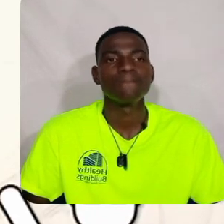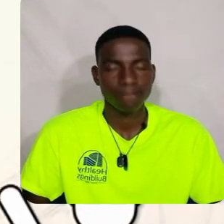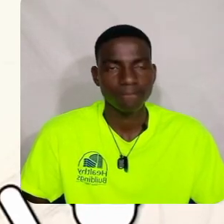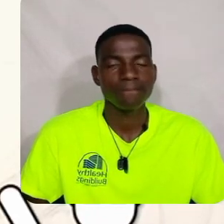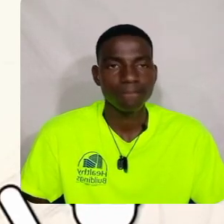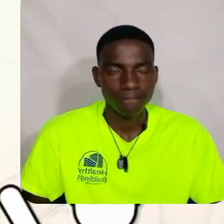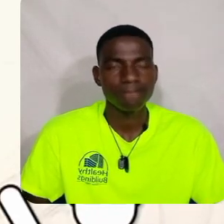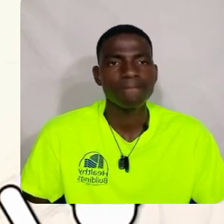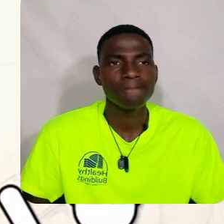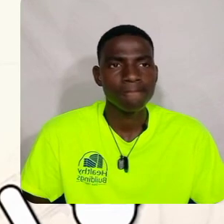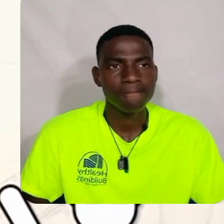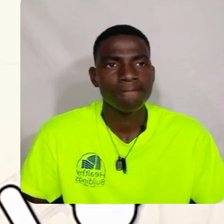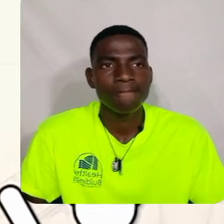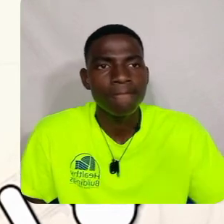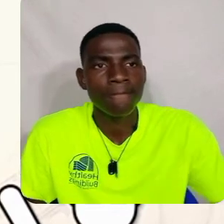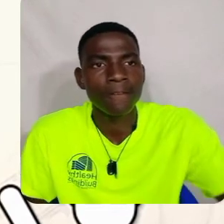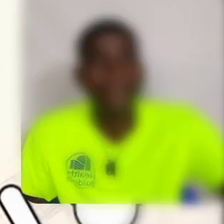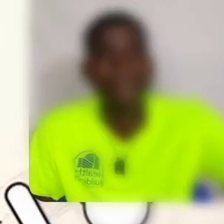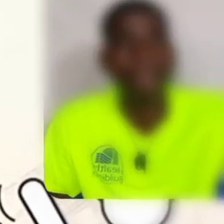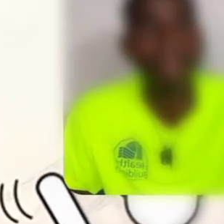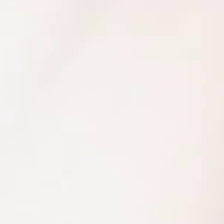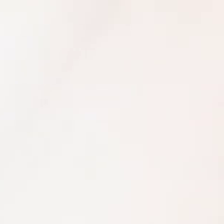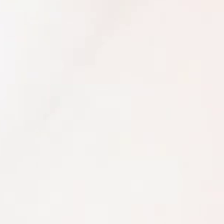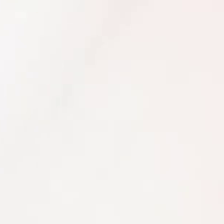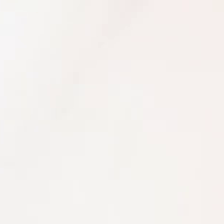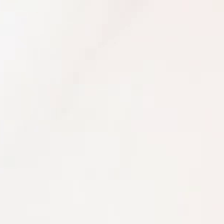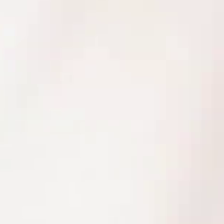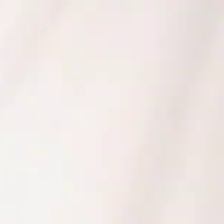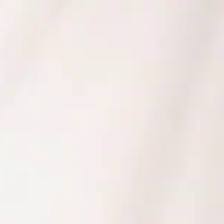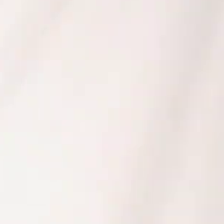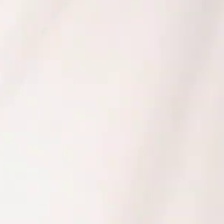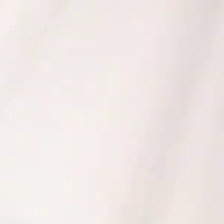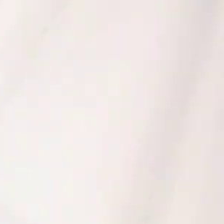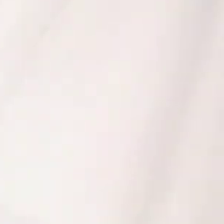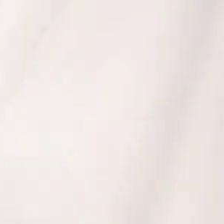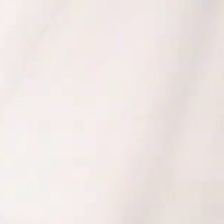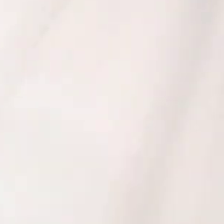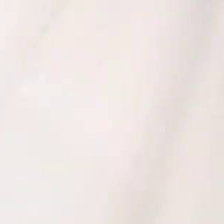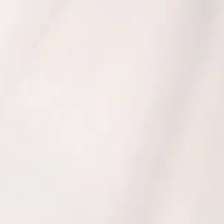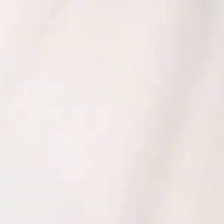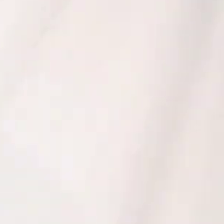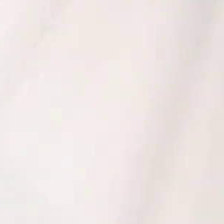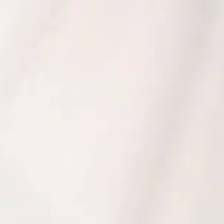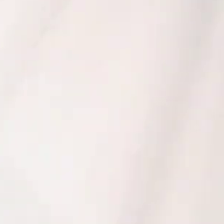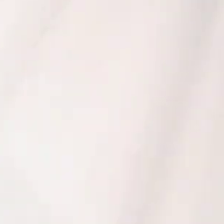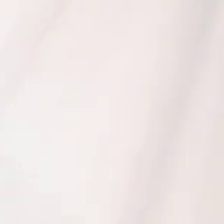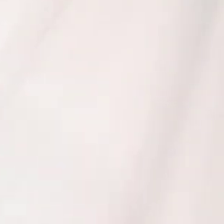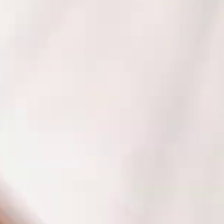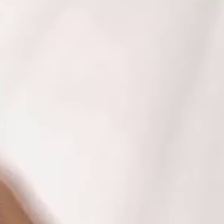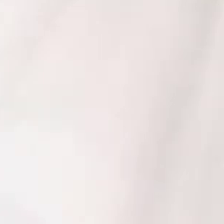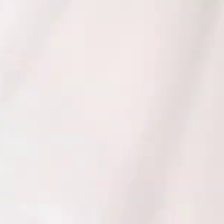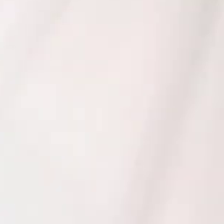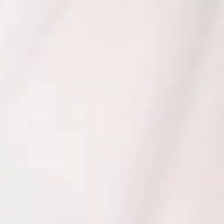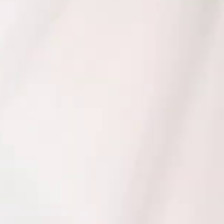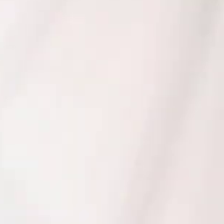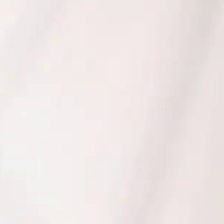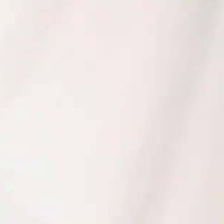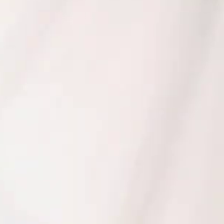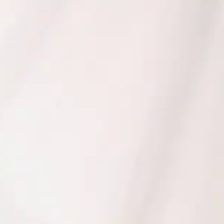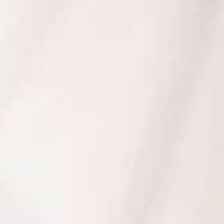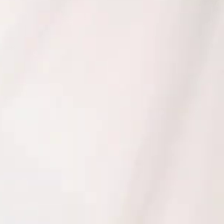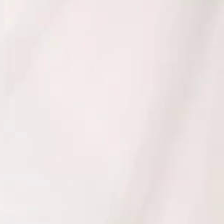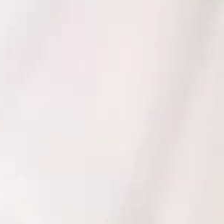Então, vou ficando por aqui. Vejo vocês no próximo vídeo. Até lá! O Brasil funciona de várias maneiras. Uma das maneiras que o